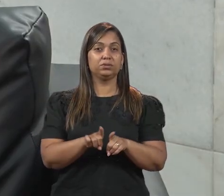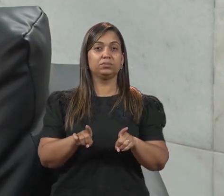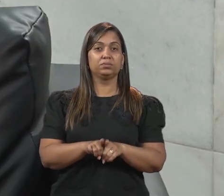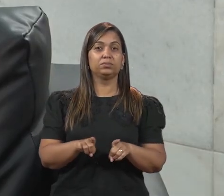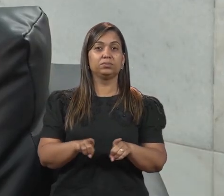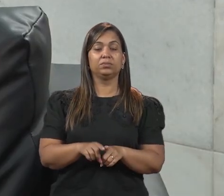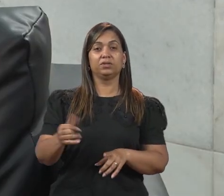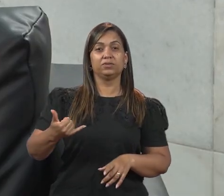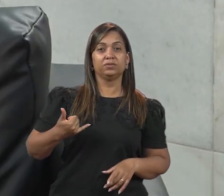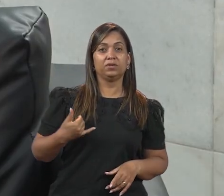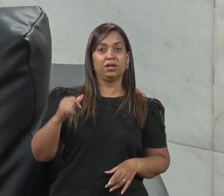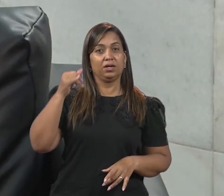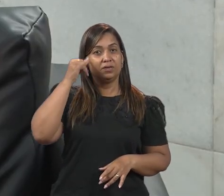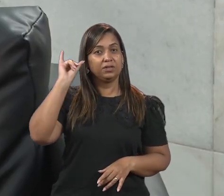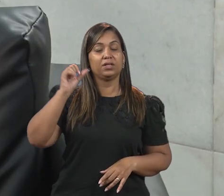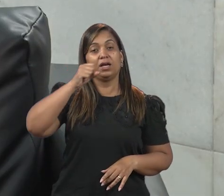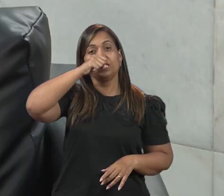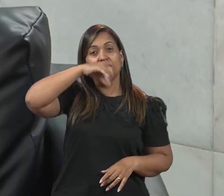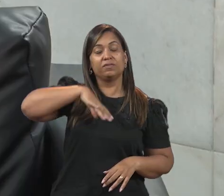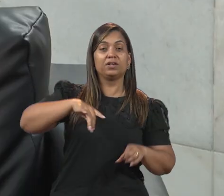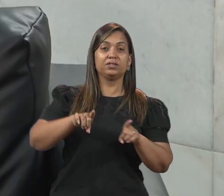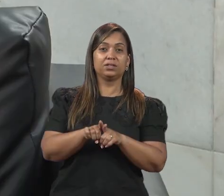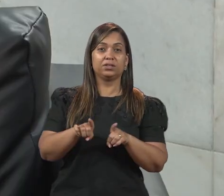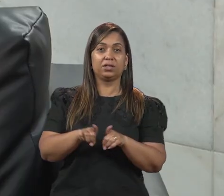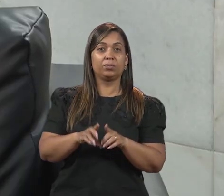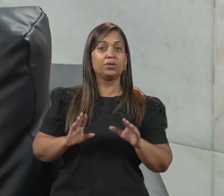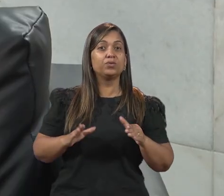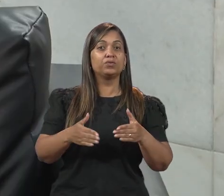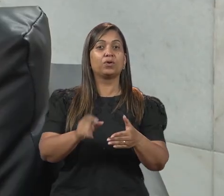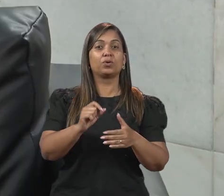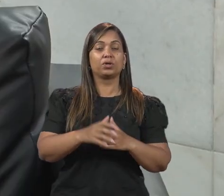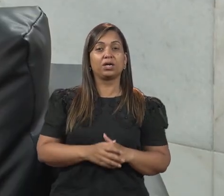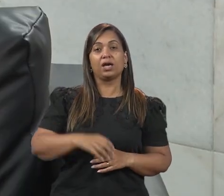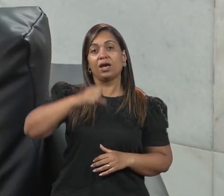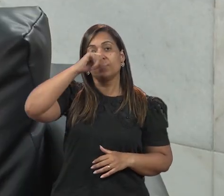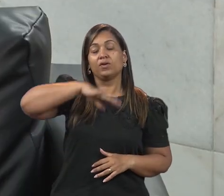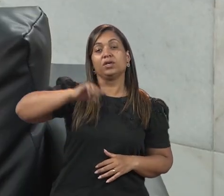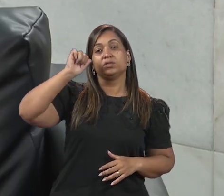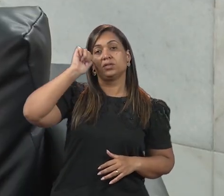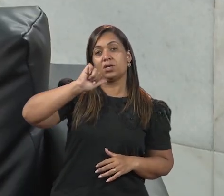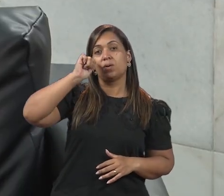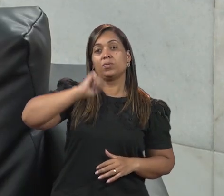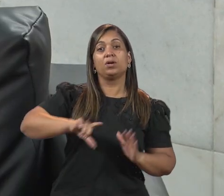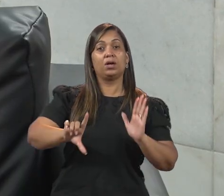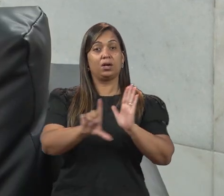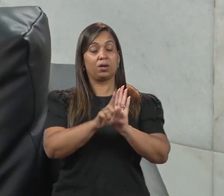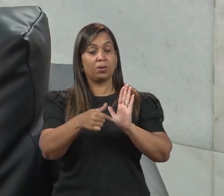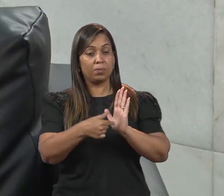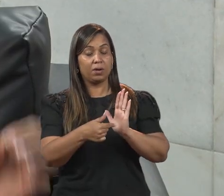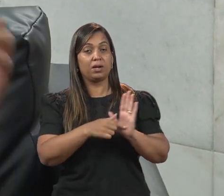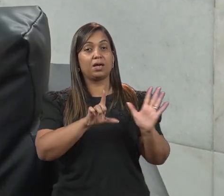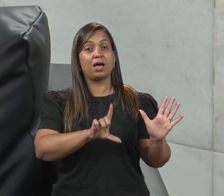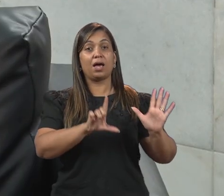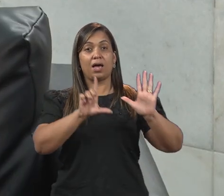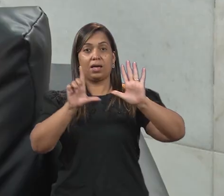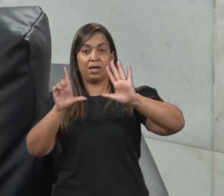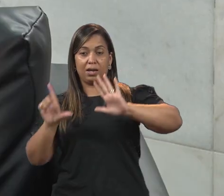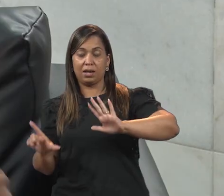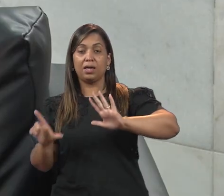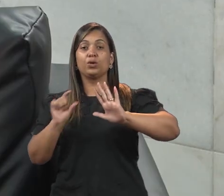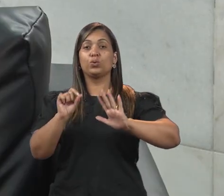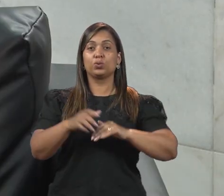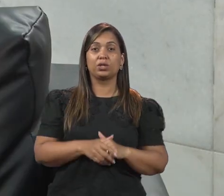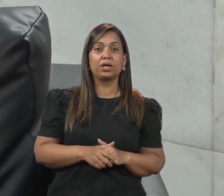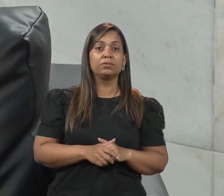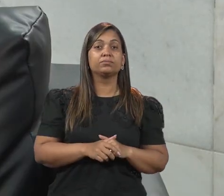diz a prevenção, mas a violência, em especial a violência contra a mulher. É uma lei que institui a Semana Municipal